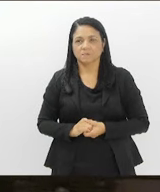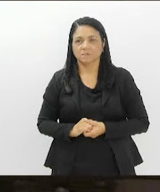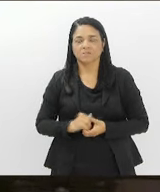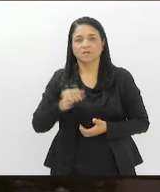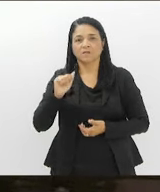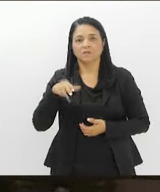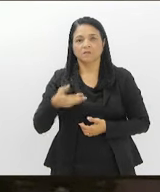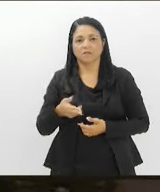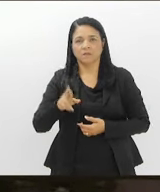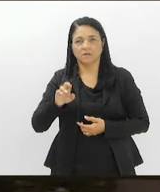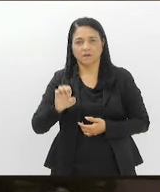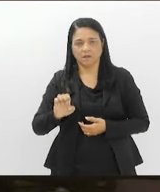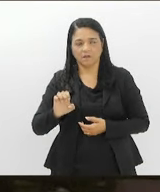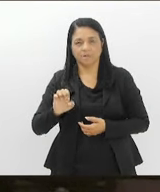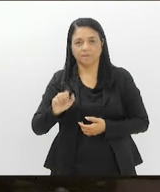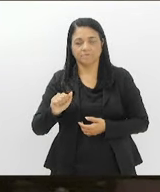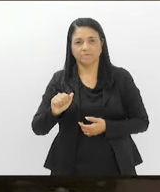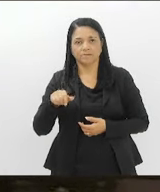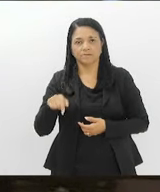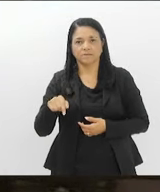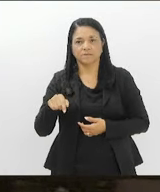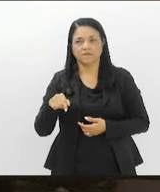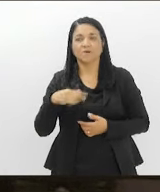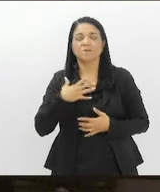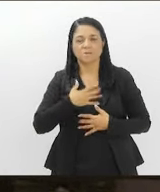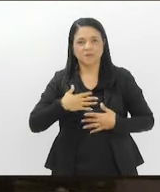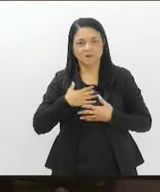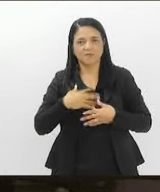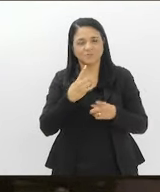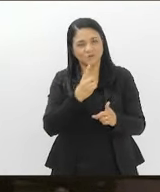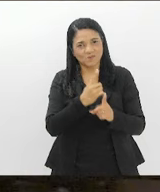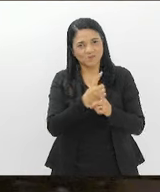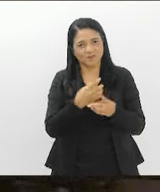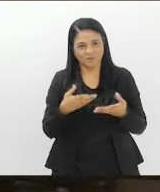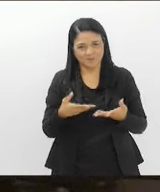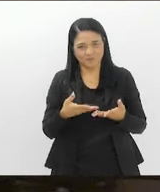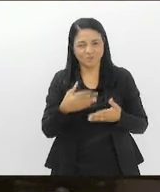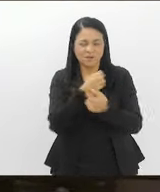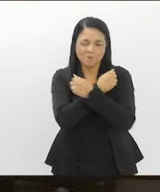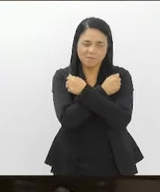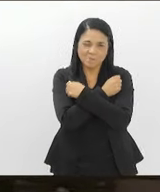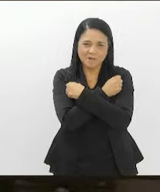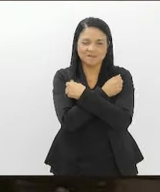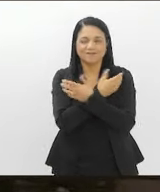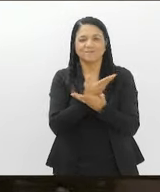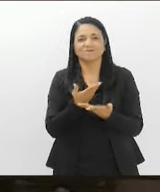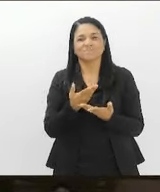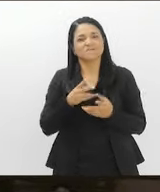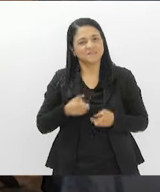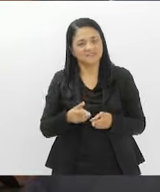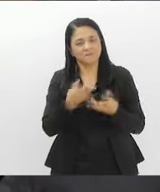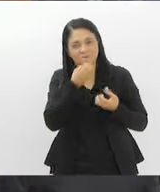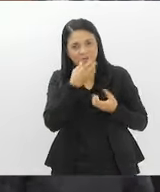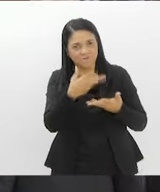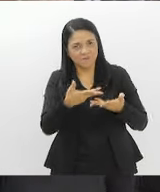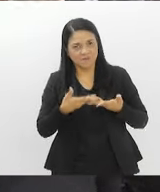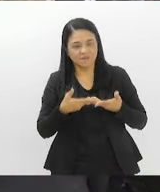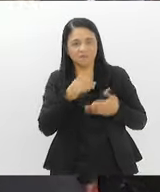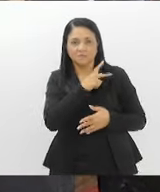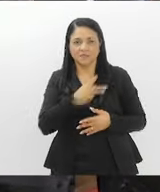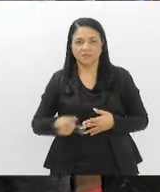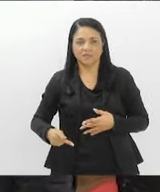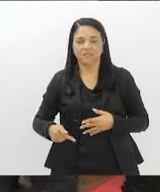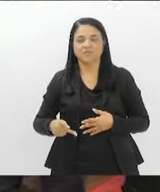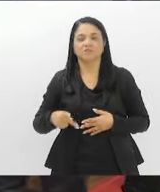Andréia Repsol, eu também tive o prazer de encontrar aqui, de dar um abraço afetuoso, seja sempre bem-vinda, presidente da LIDE do